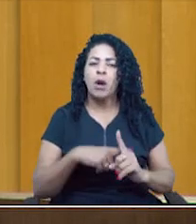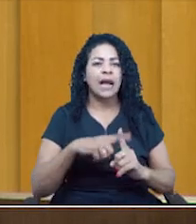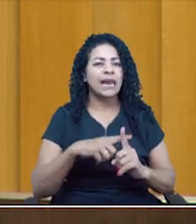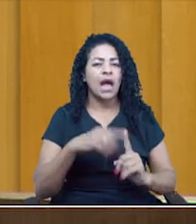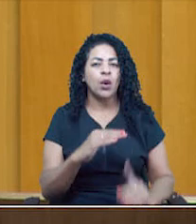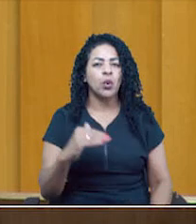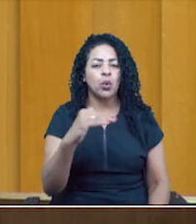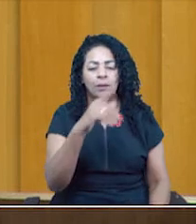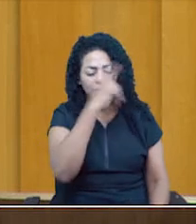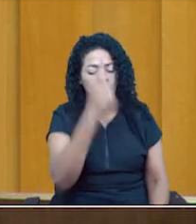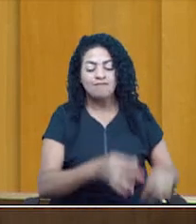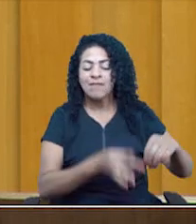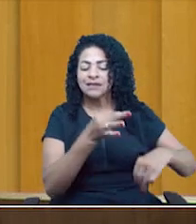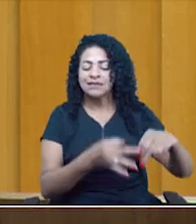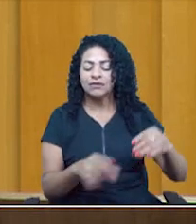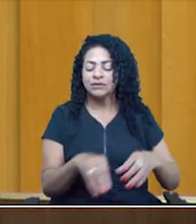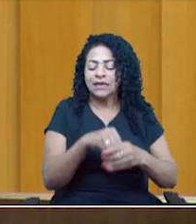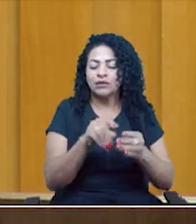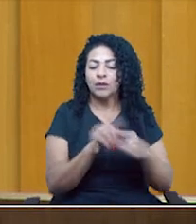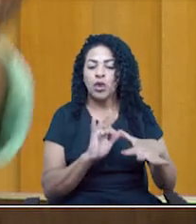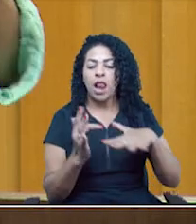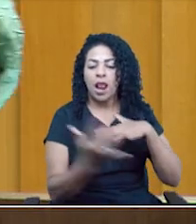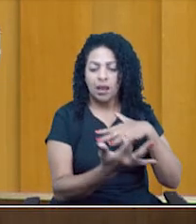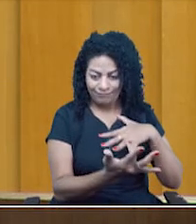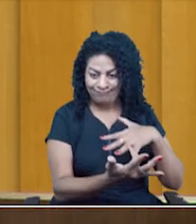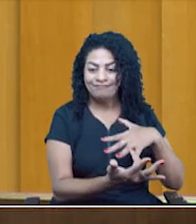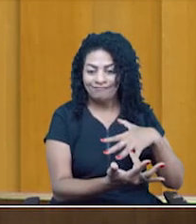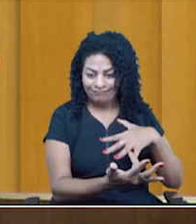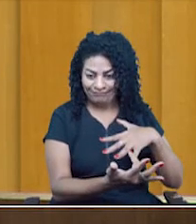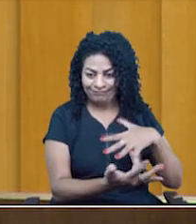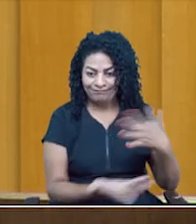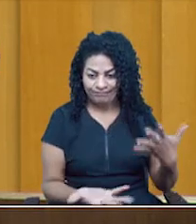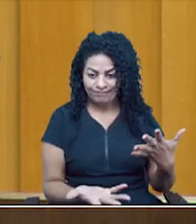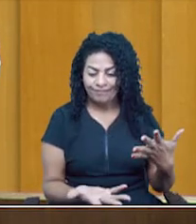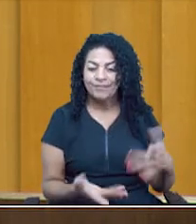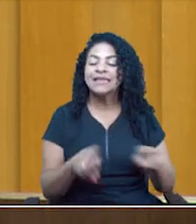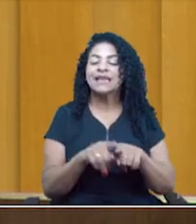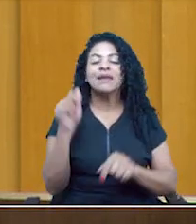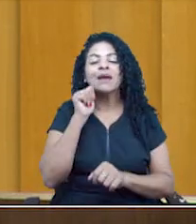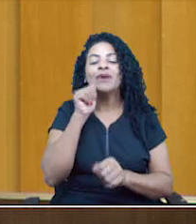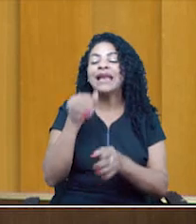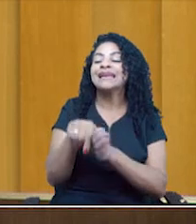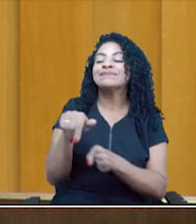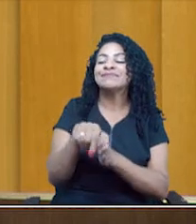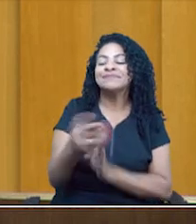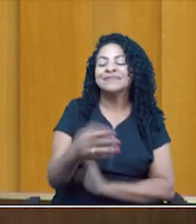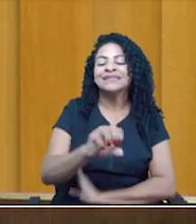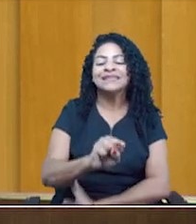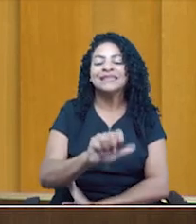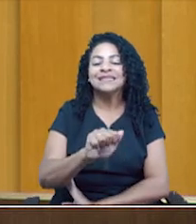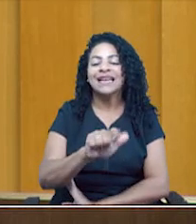magistrados numa rede social. Nós temos hoje, está aqui a conselheira Salise, conselheira